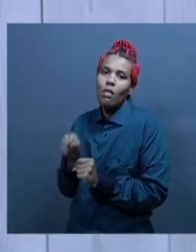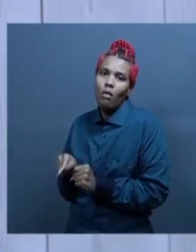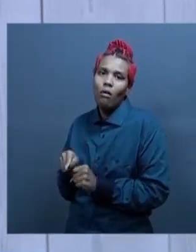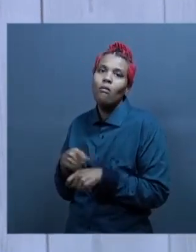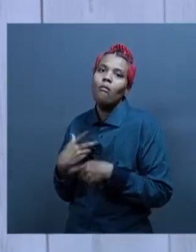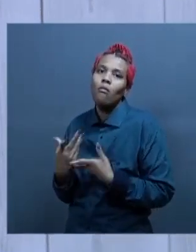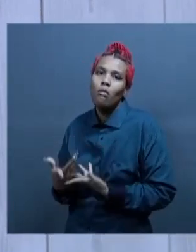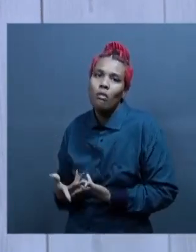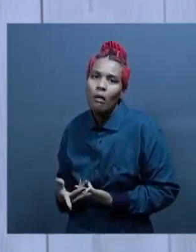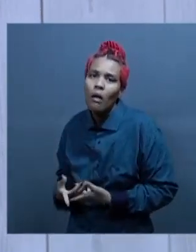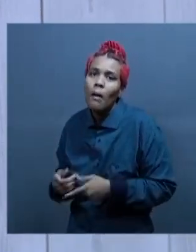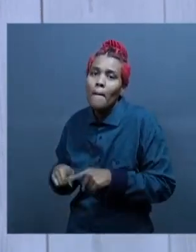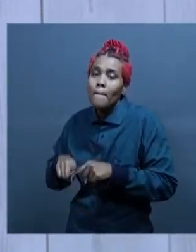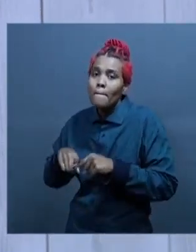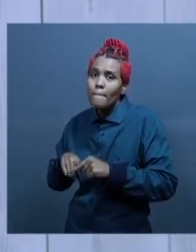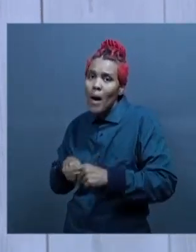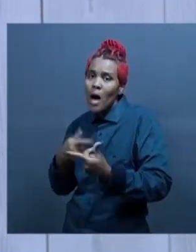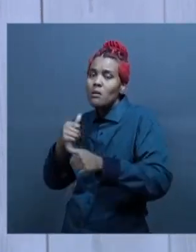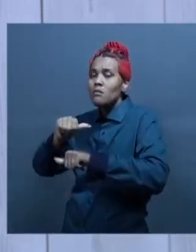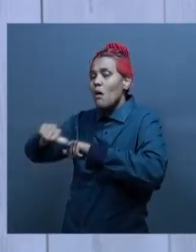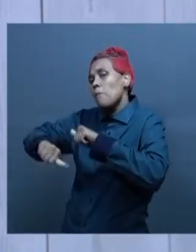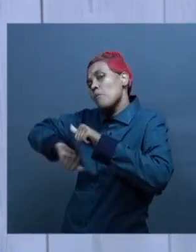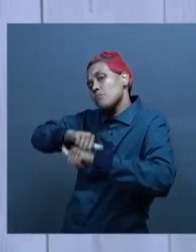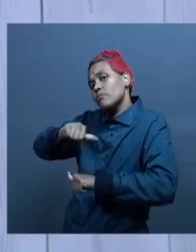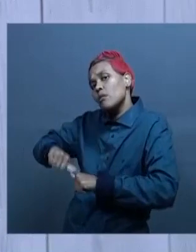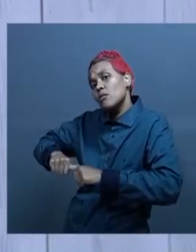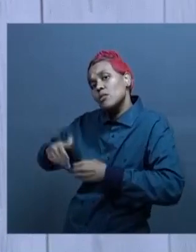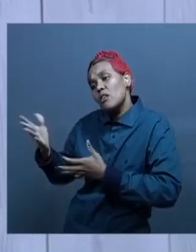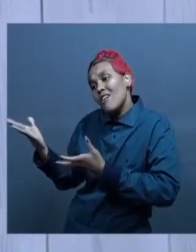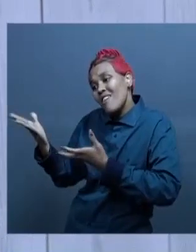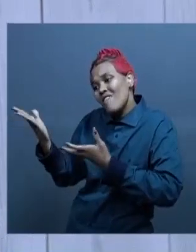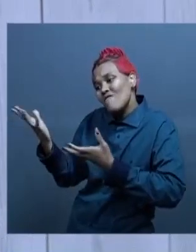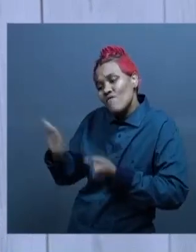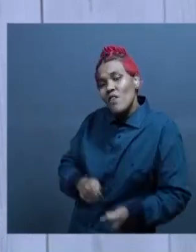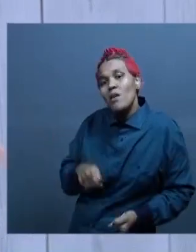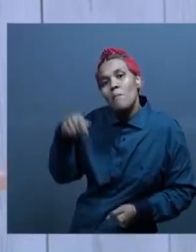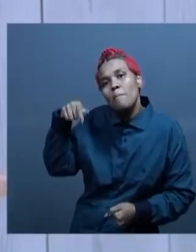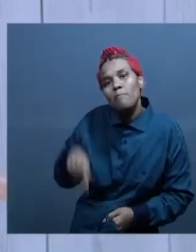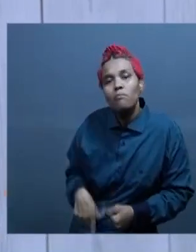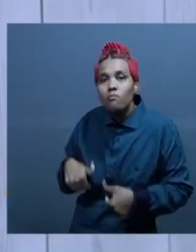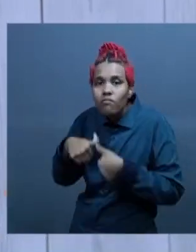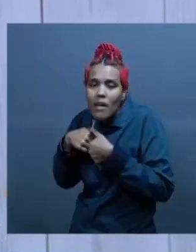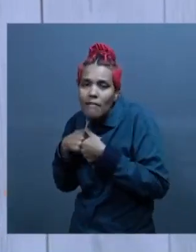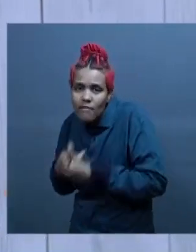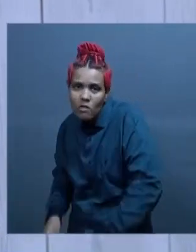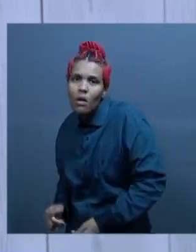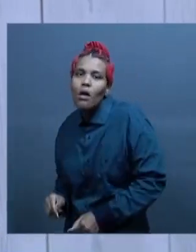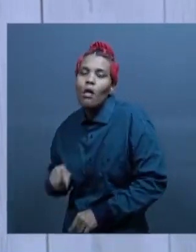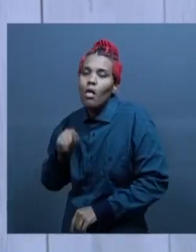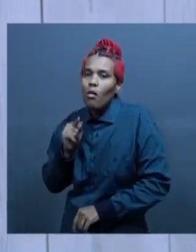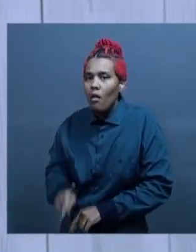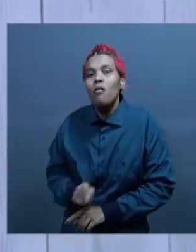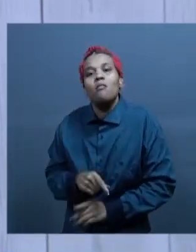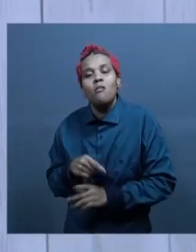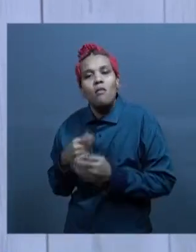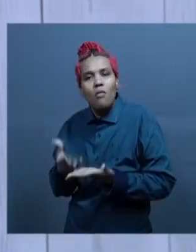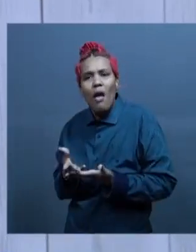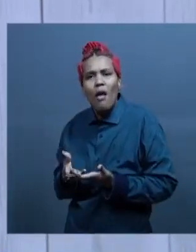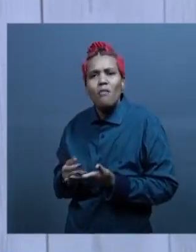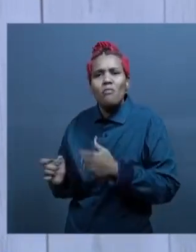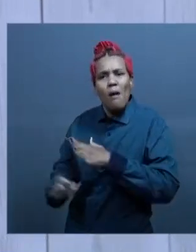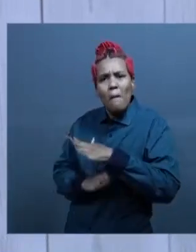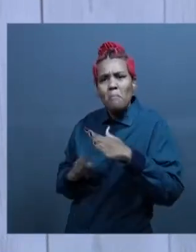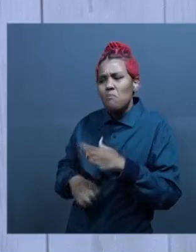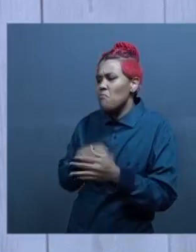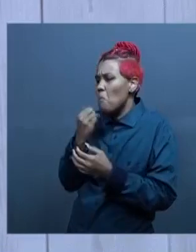é uma mudança definitiva ela tá acontecendo ela veio para ficar então nós temos empresas brasileiras que estão fazendo coisas maravilhosas né